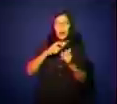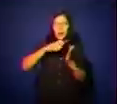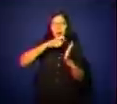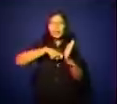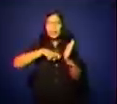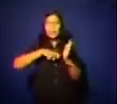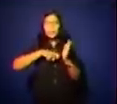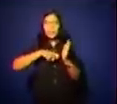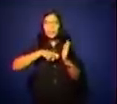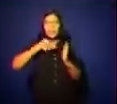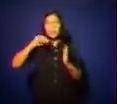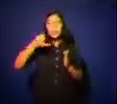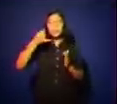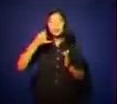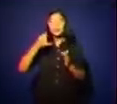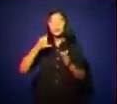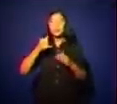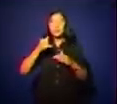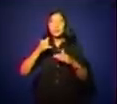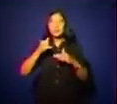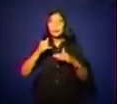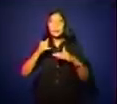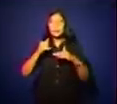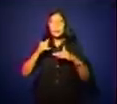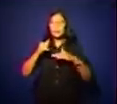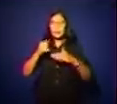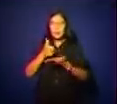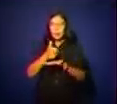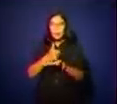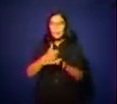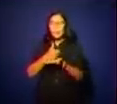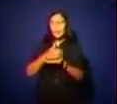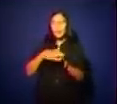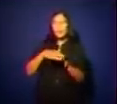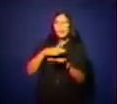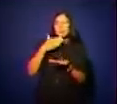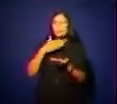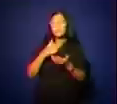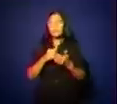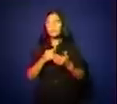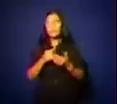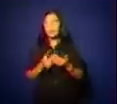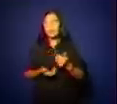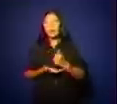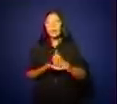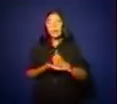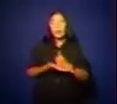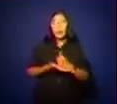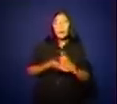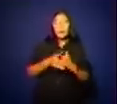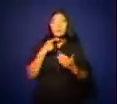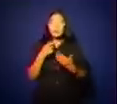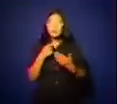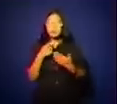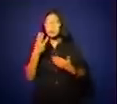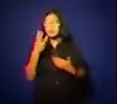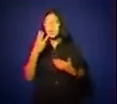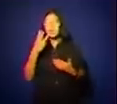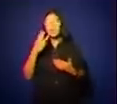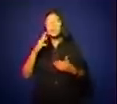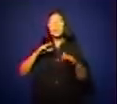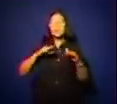neutra o mais rápido possível assumindo uma inflação aí de três três e 25 um juro realmente três e quatro